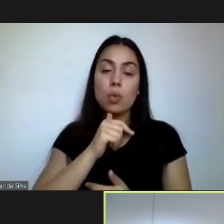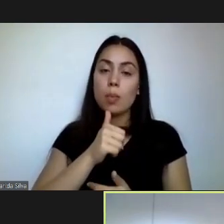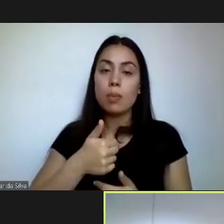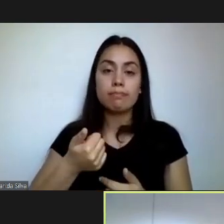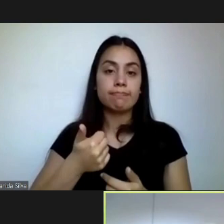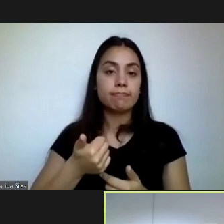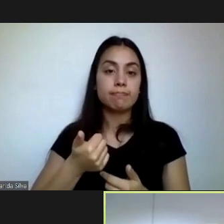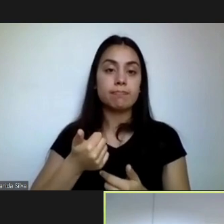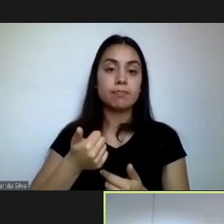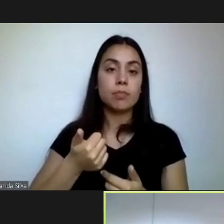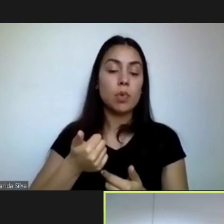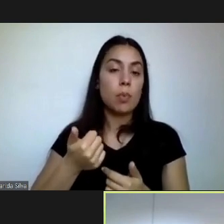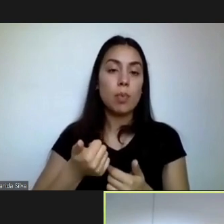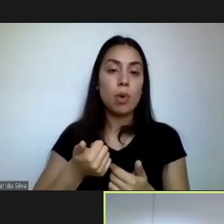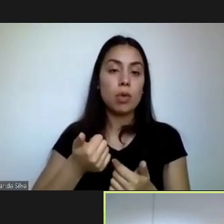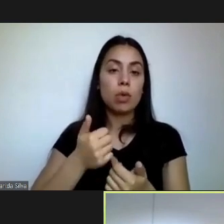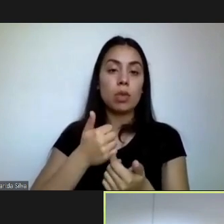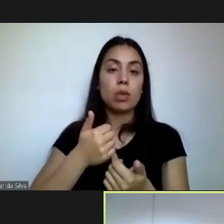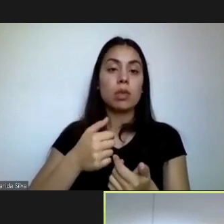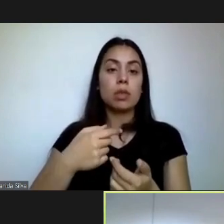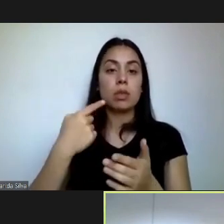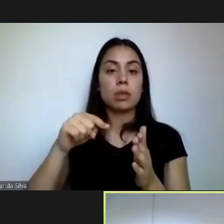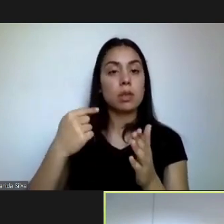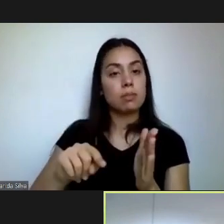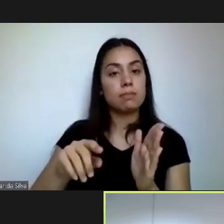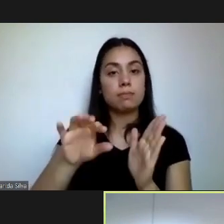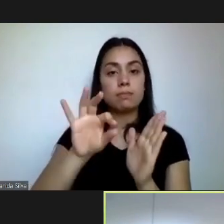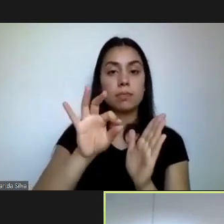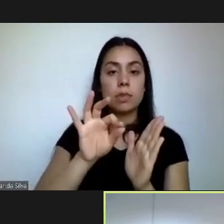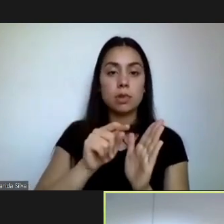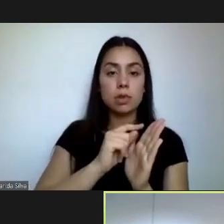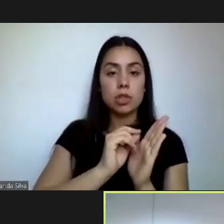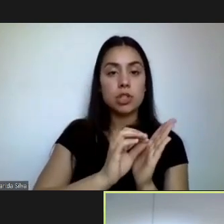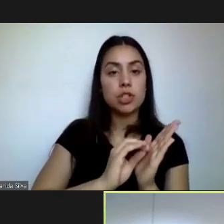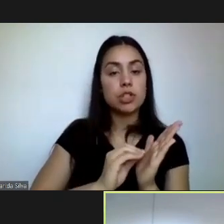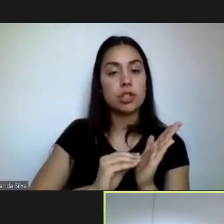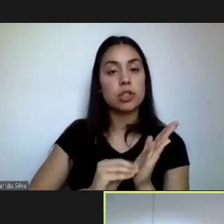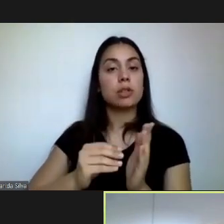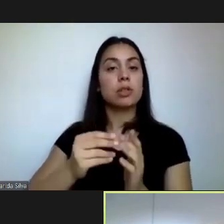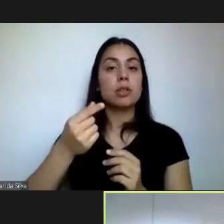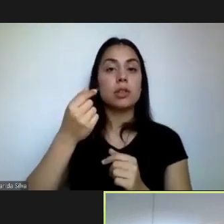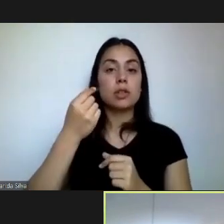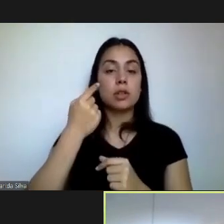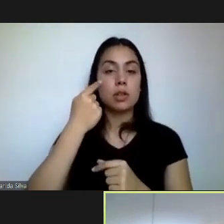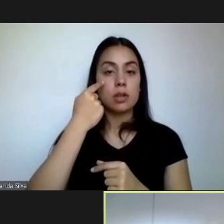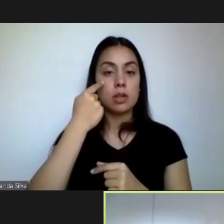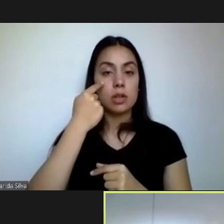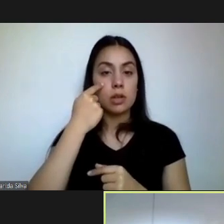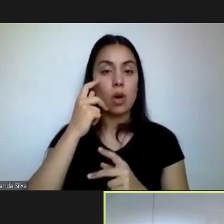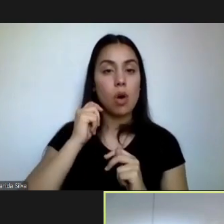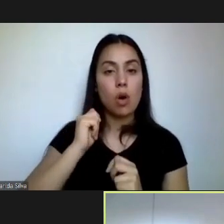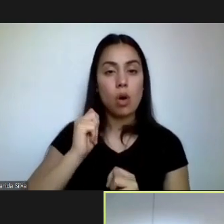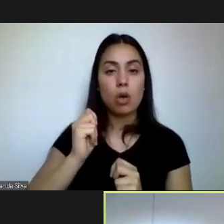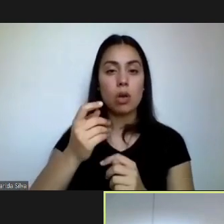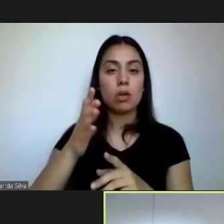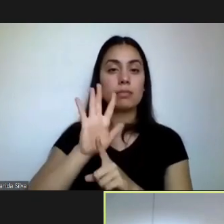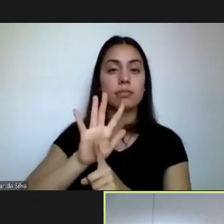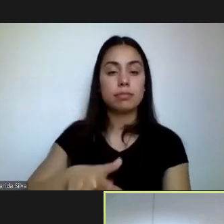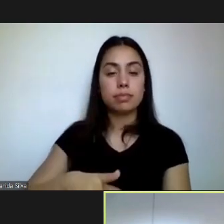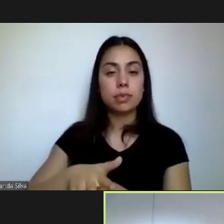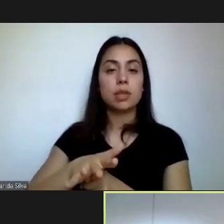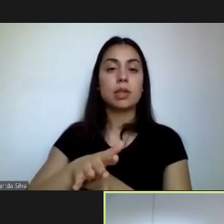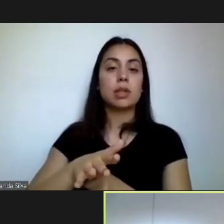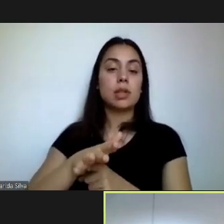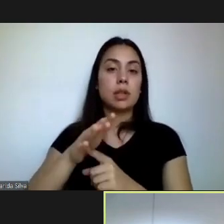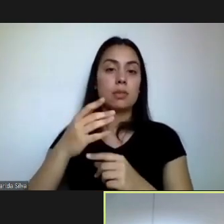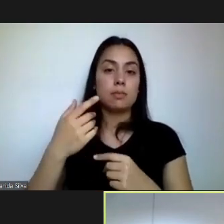destas características, mesmo assim passam-nos algumas, e já se falou na professora Cristina Roldão, que tem feito também um trabalho